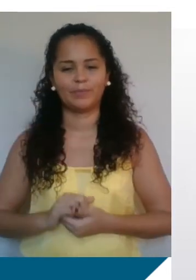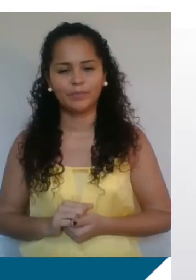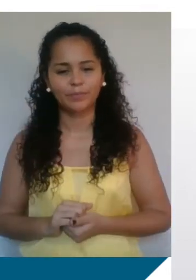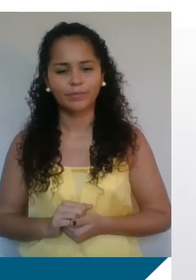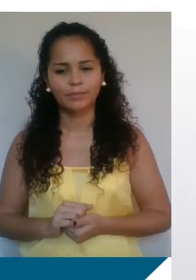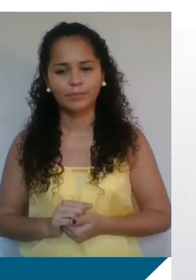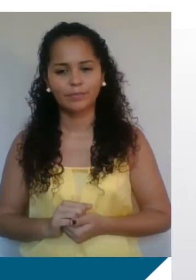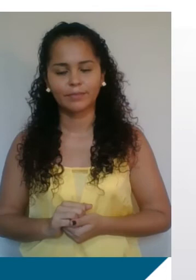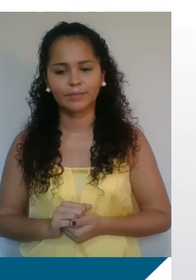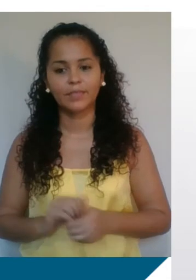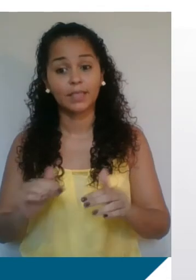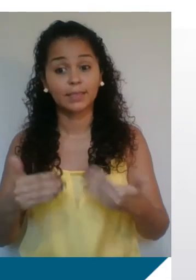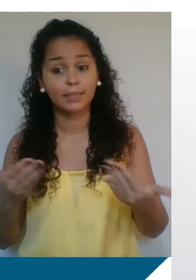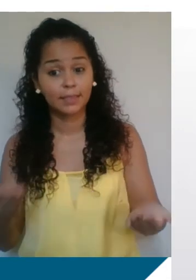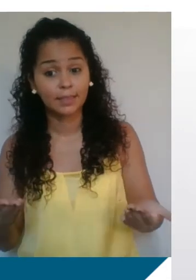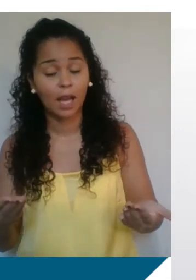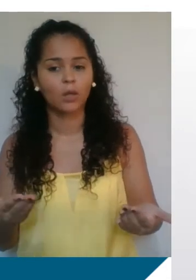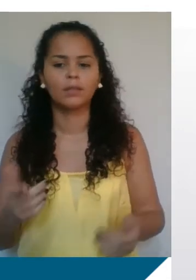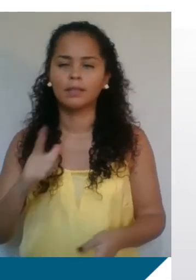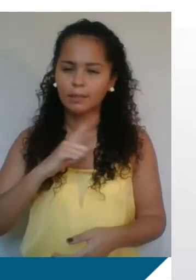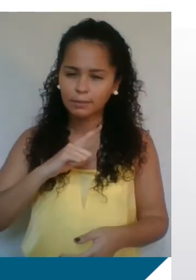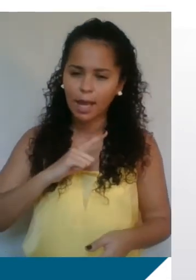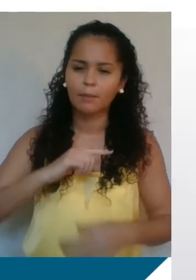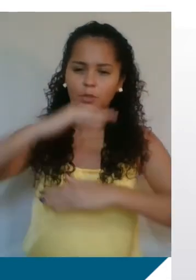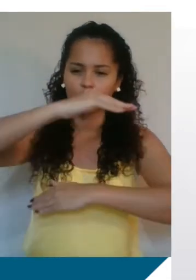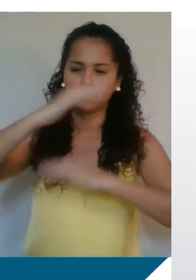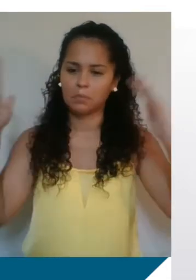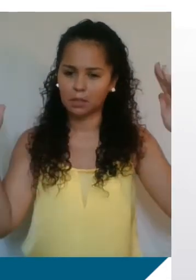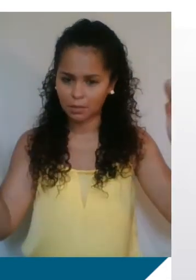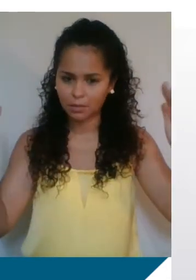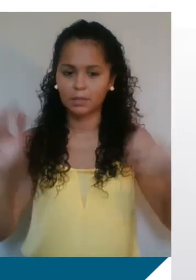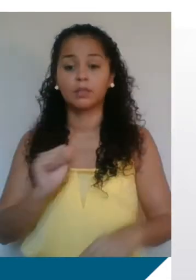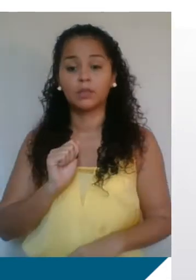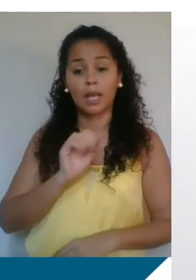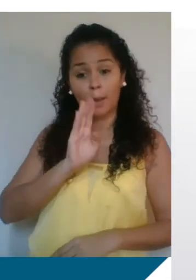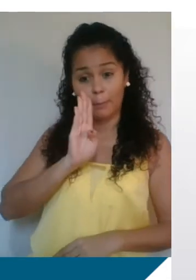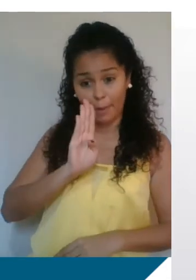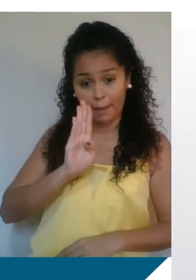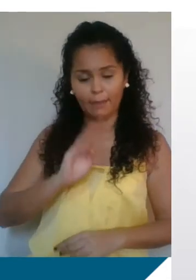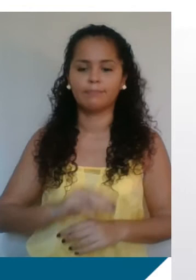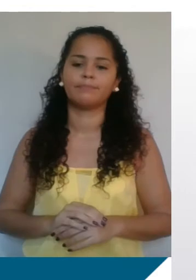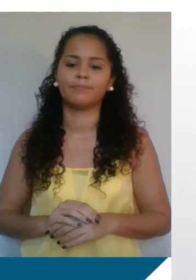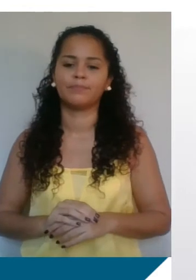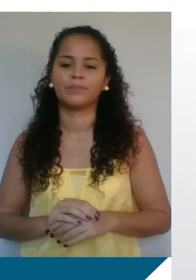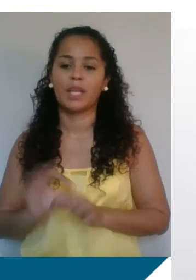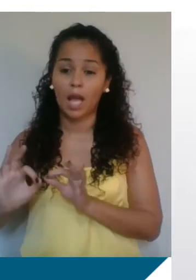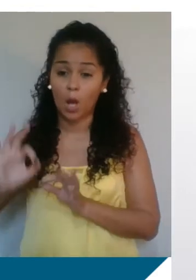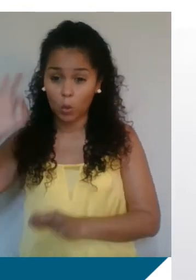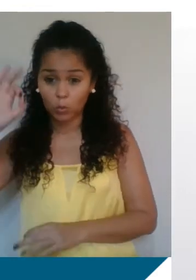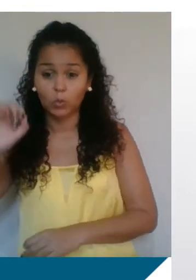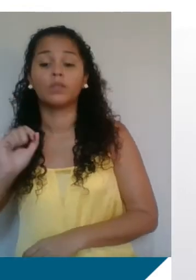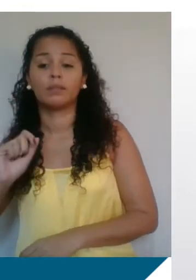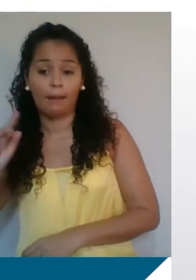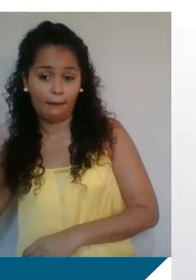Assim, dado um paralelogramo de lado com medida Bzinho e altura relativa a esse lado com medida Hzinho,